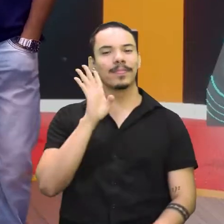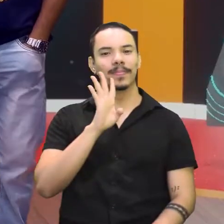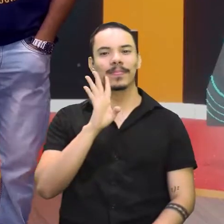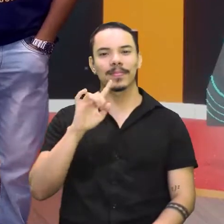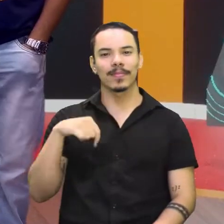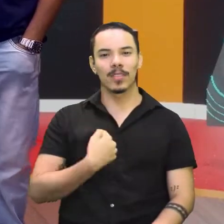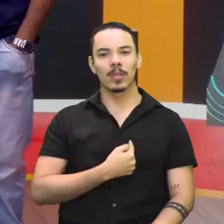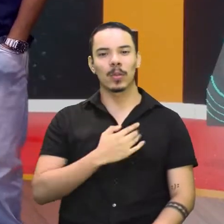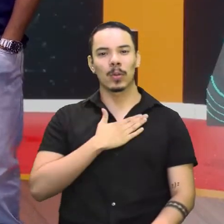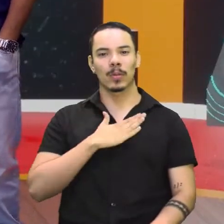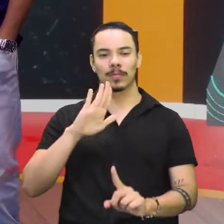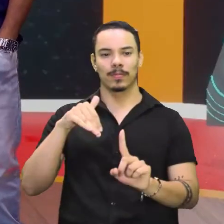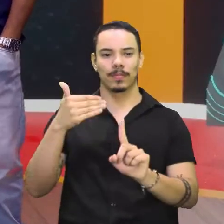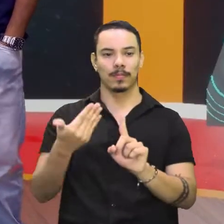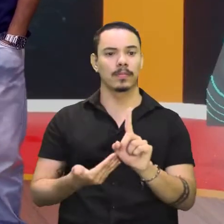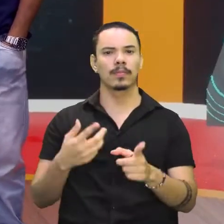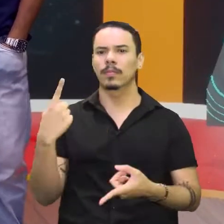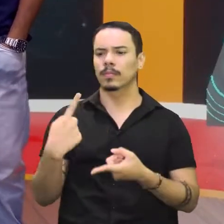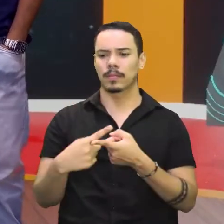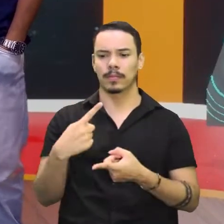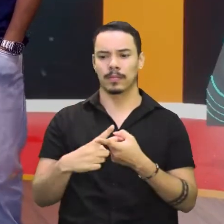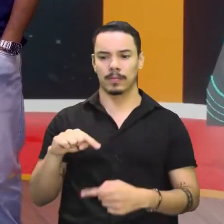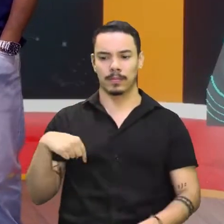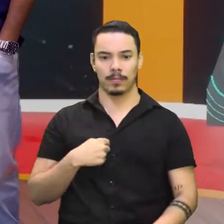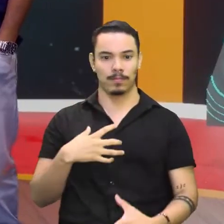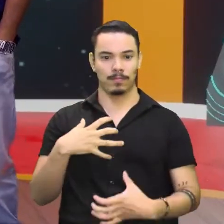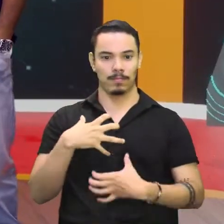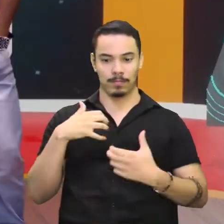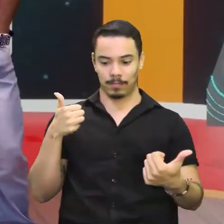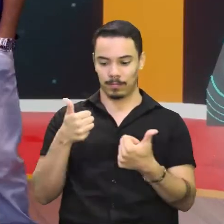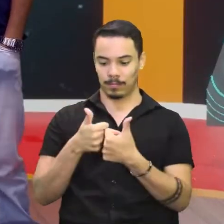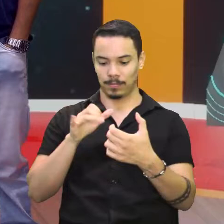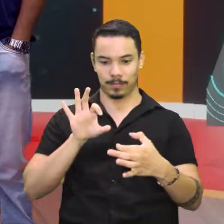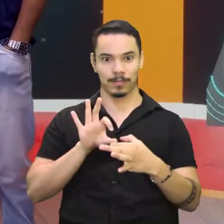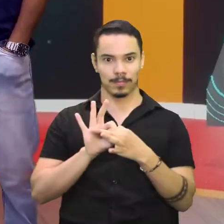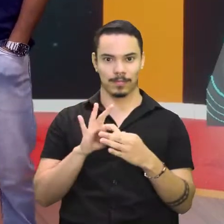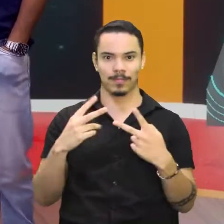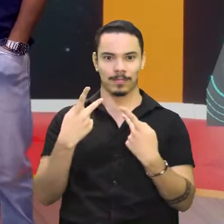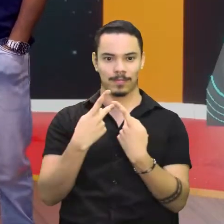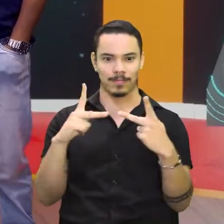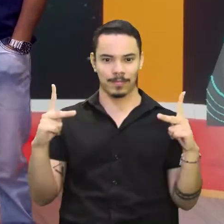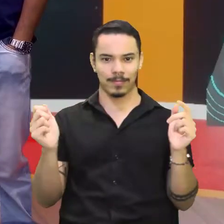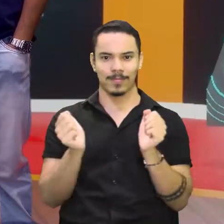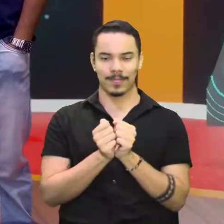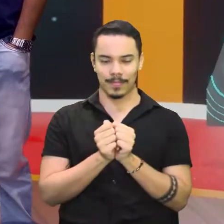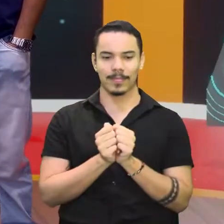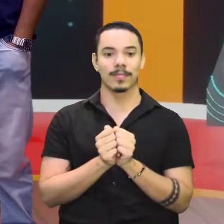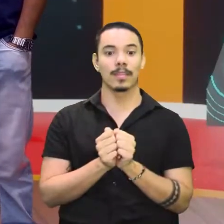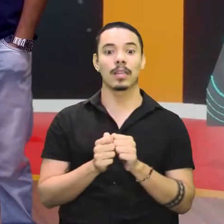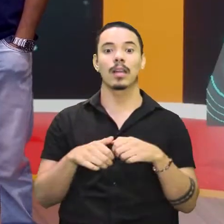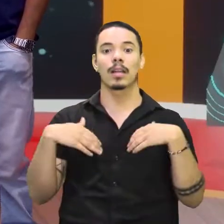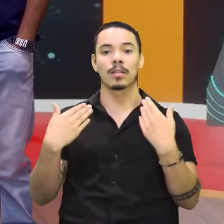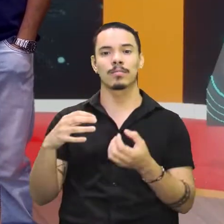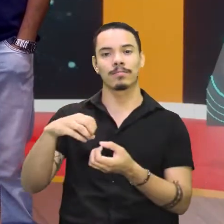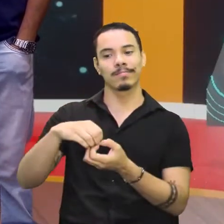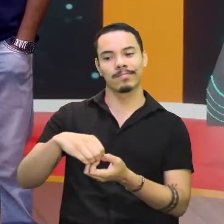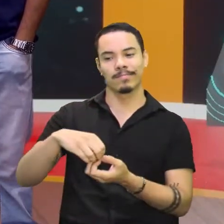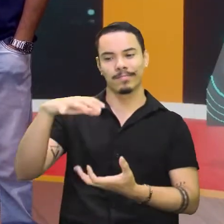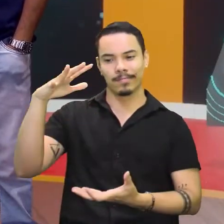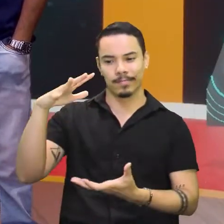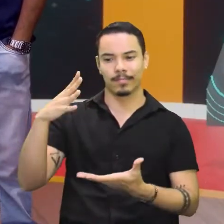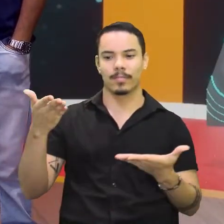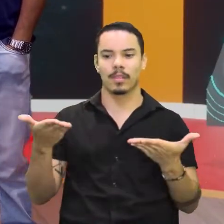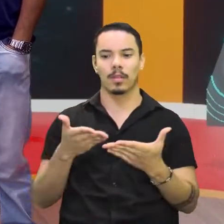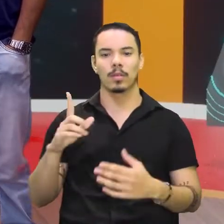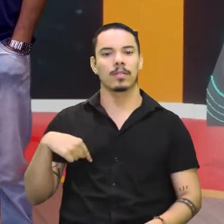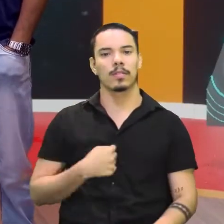homenagens, por quê? Porque a gente se sente mais próximo, conexão aí com vocês, tá bom? E saindo da cartola mágica, então hoje a gente vai para